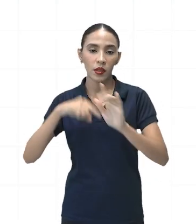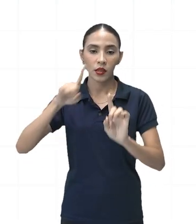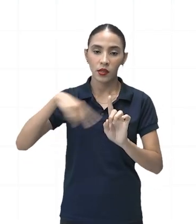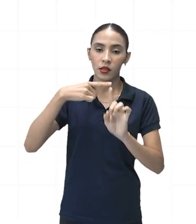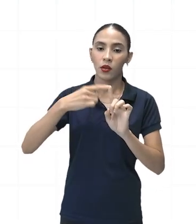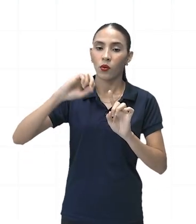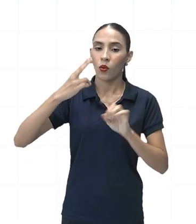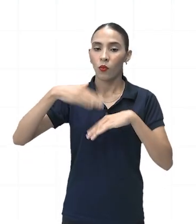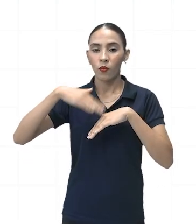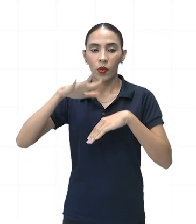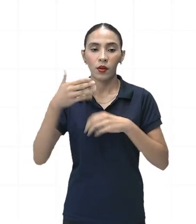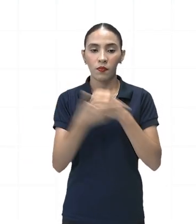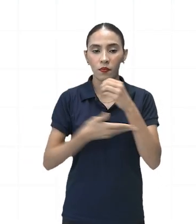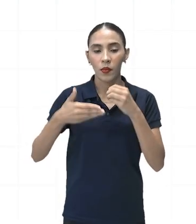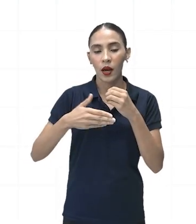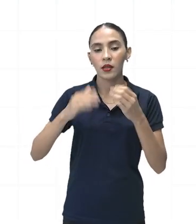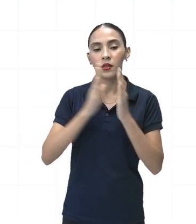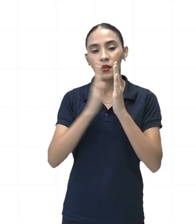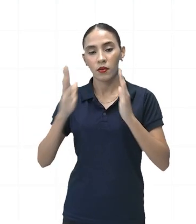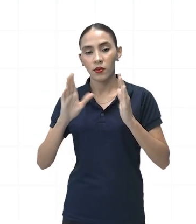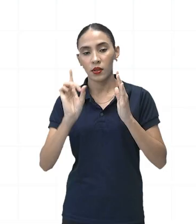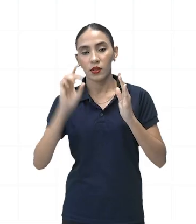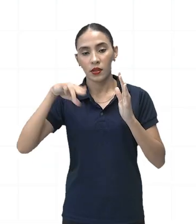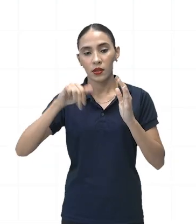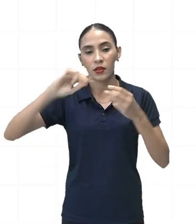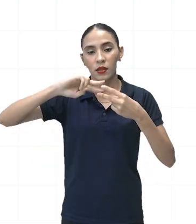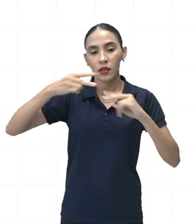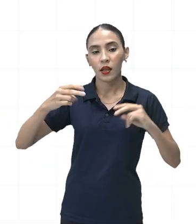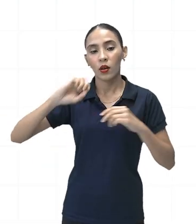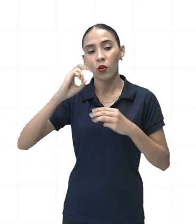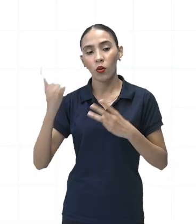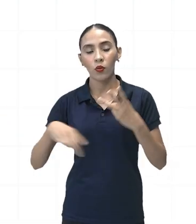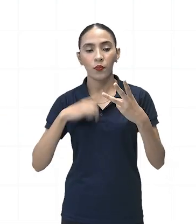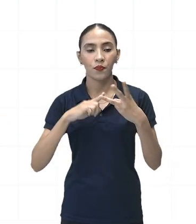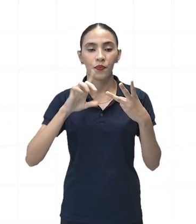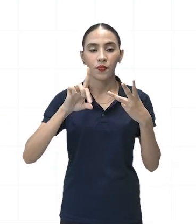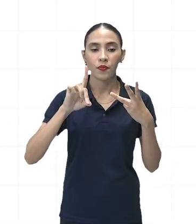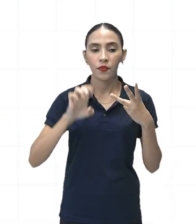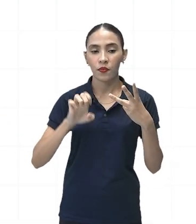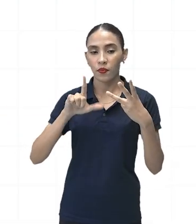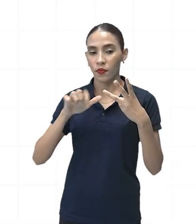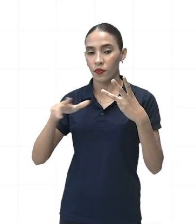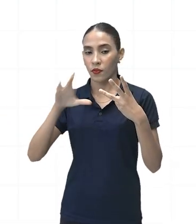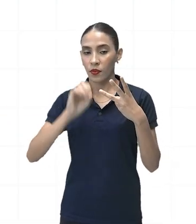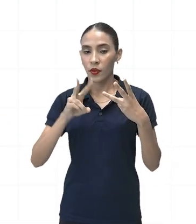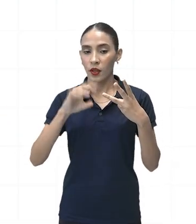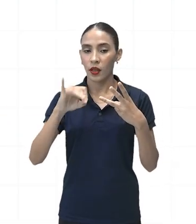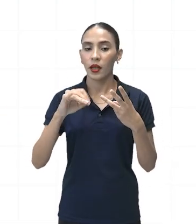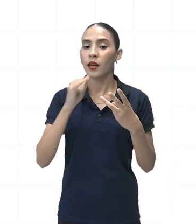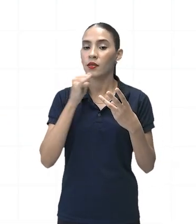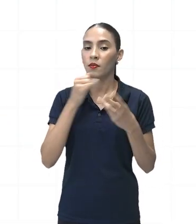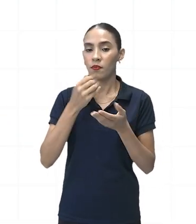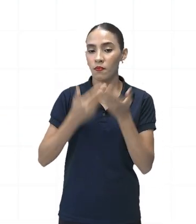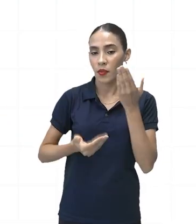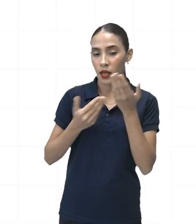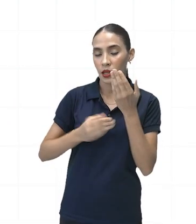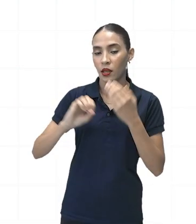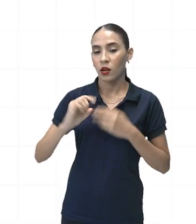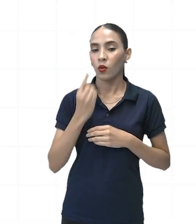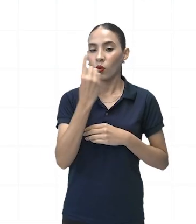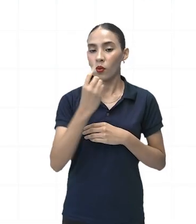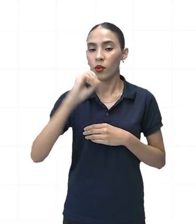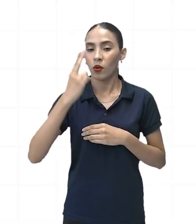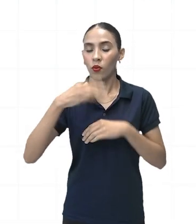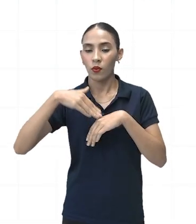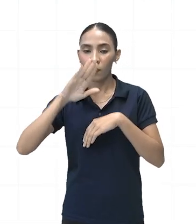uma ou mais bases na sequência de DNA, ou pode ser do tipo deleção, que representa a remoção de uma ou mais bases